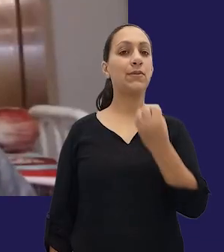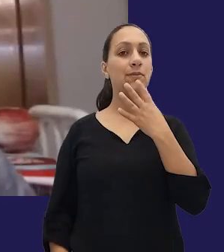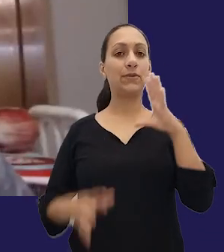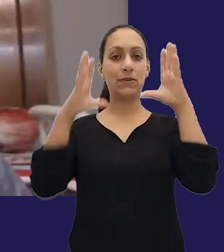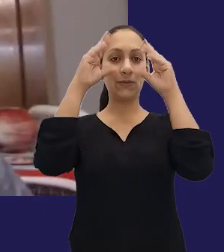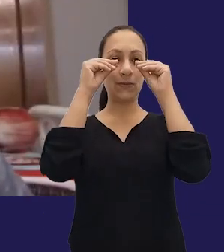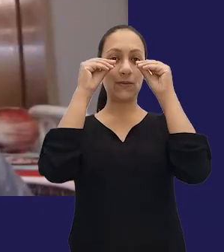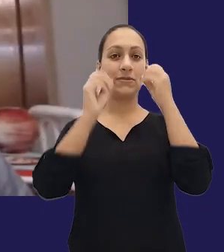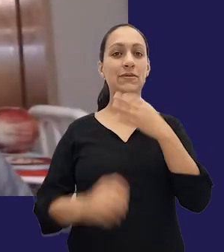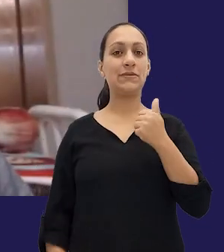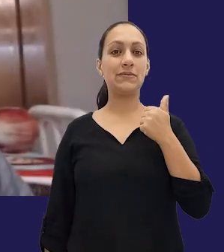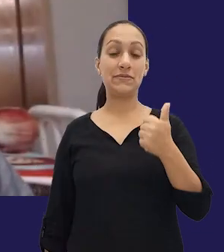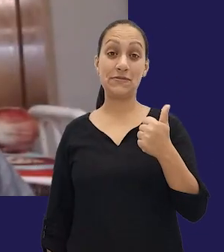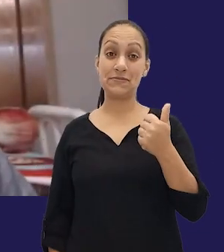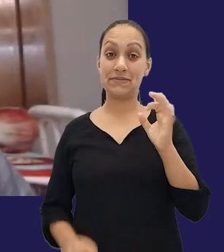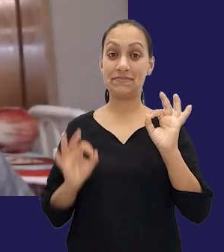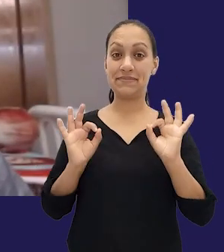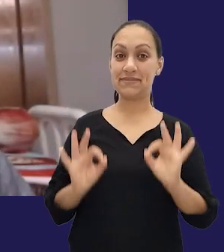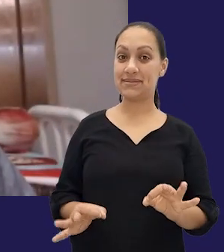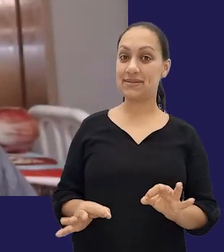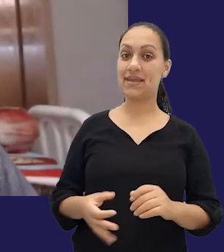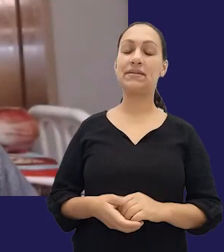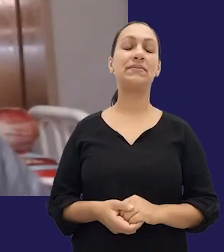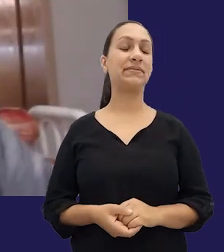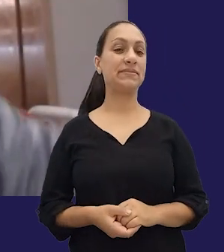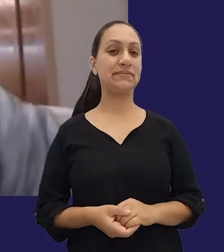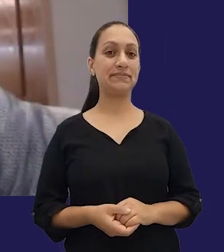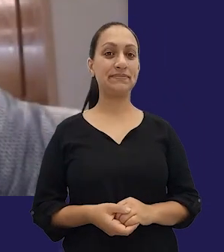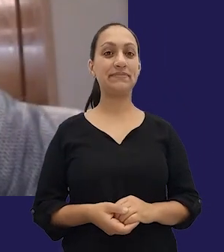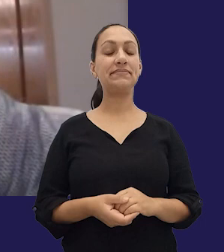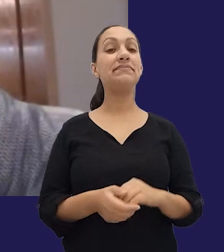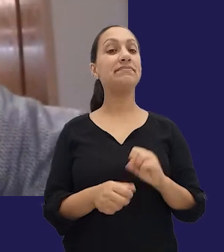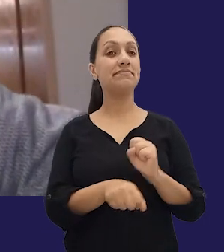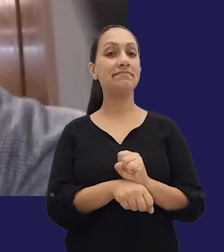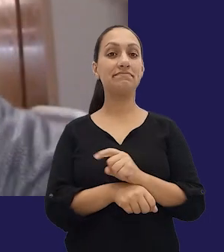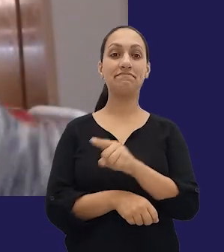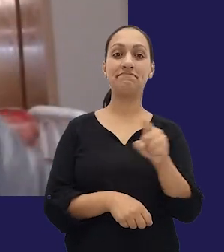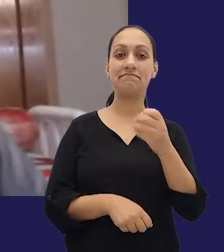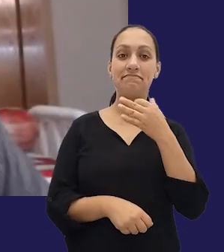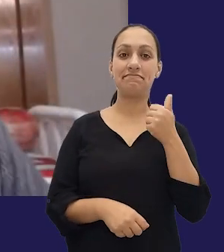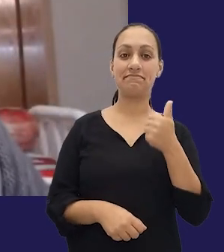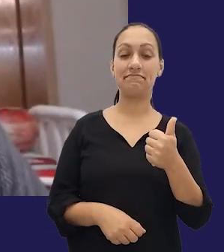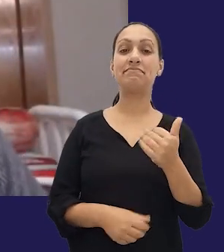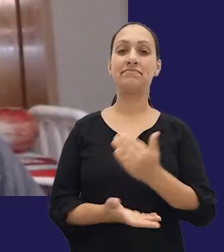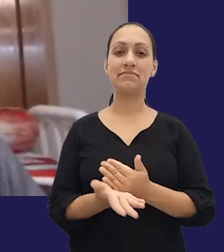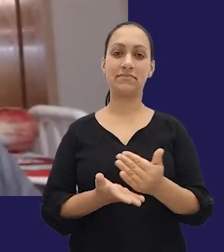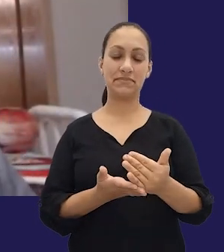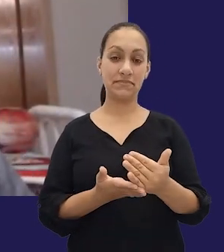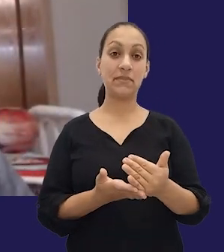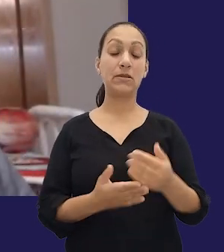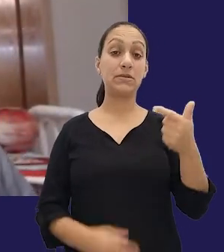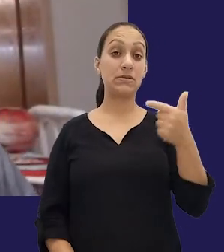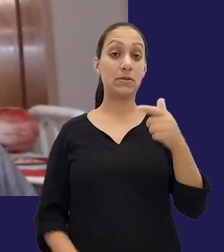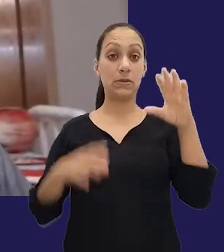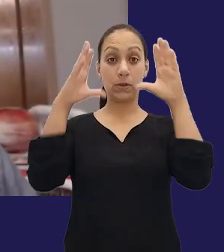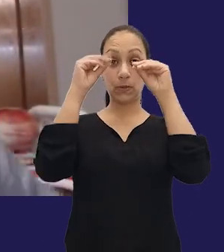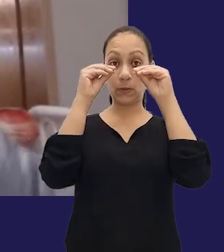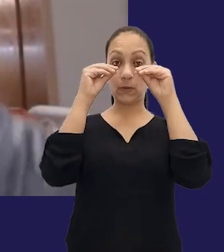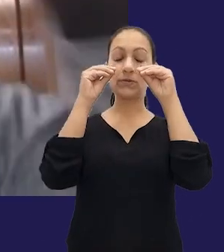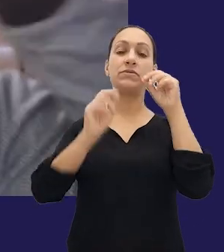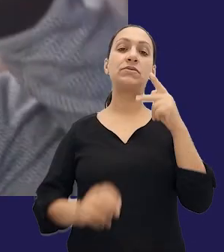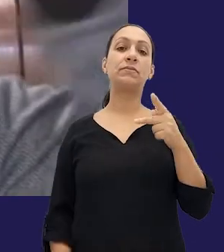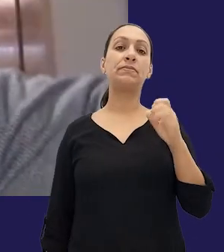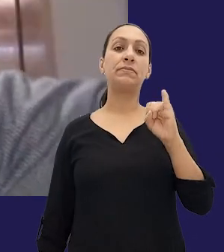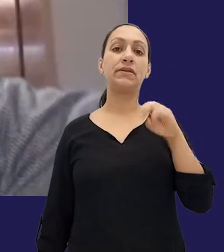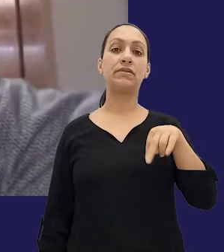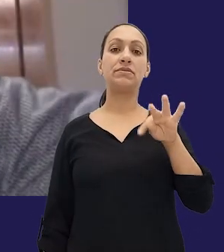Boa noite, pessoal. Tudo bem? Tudo certo? Espero que todos estejam bem. Estamos iniciando, então, a nossa segunda noite do Pint